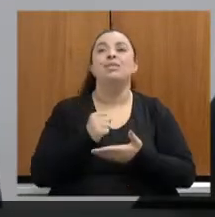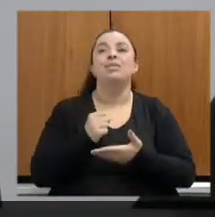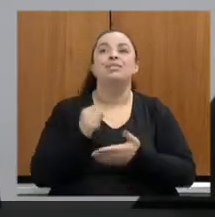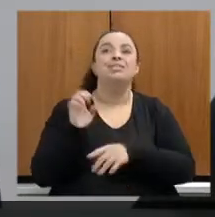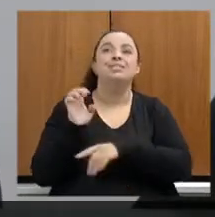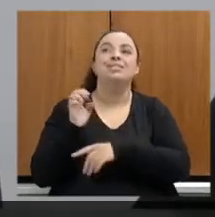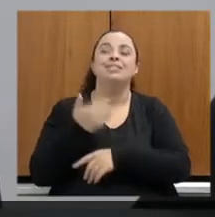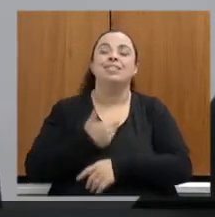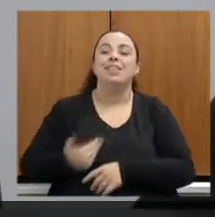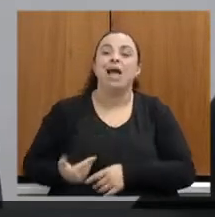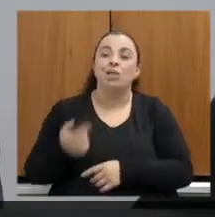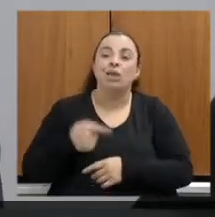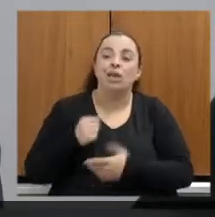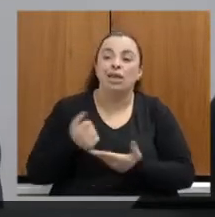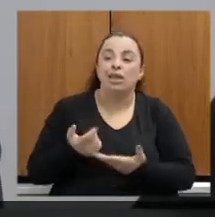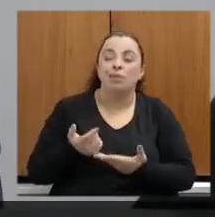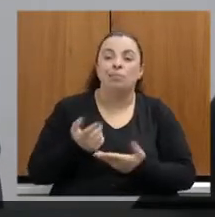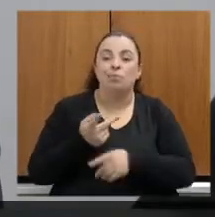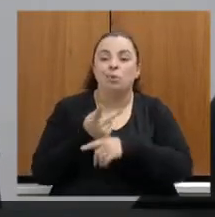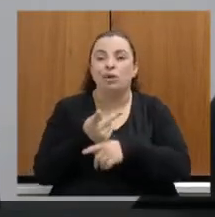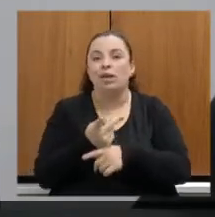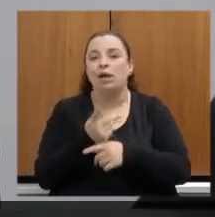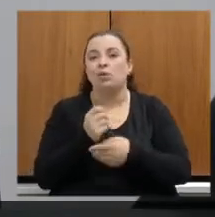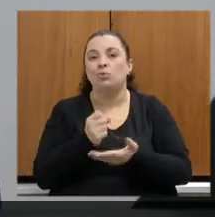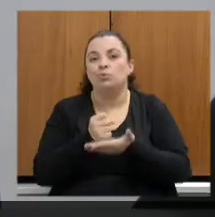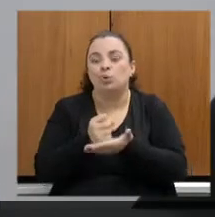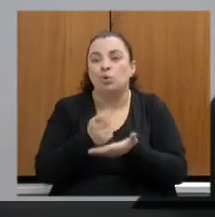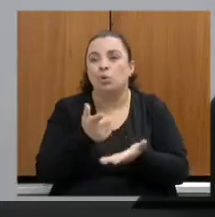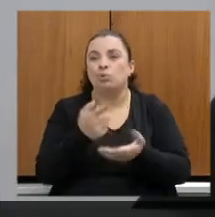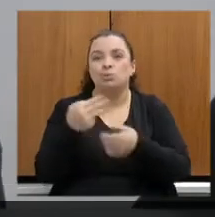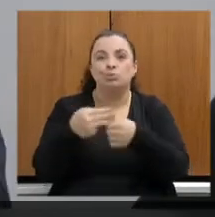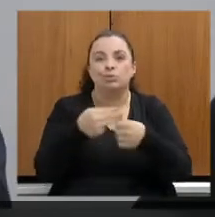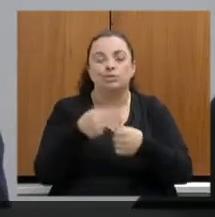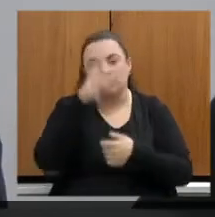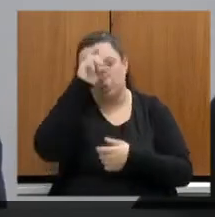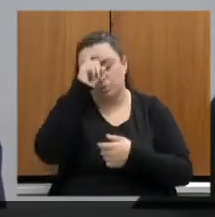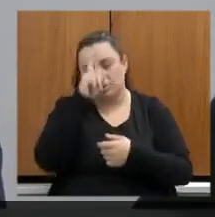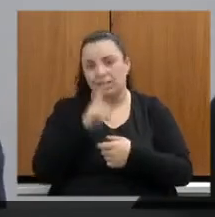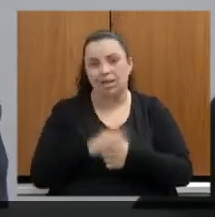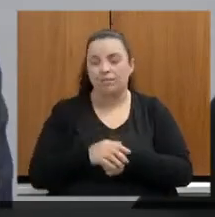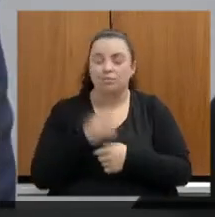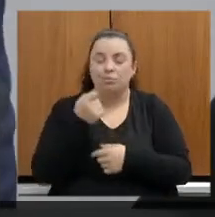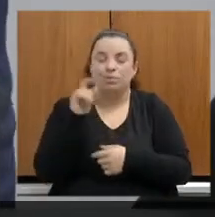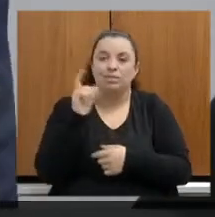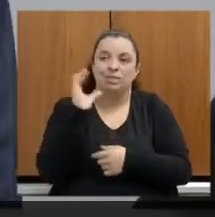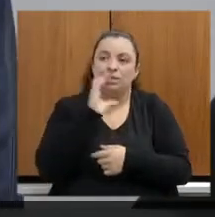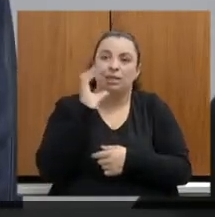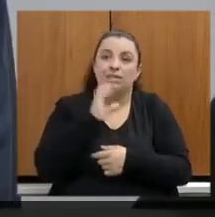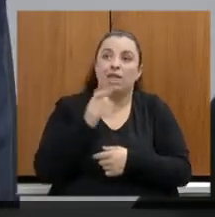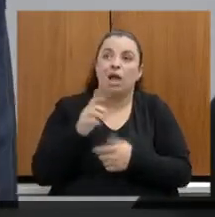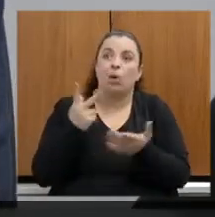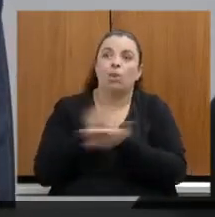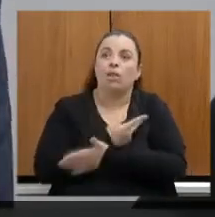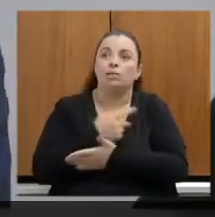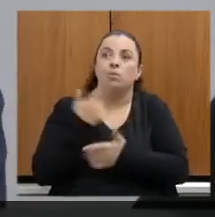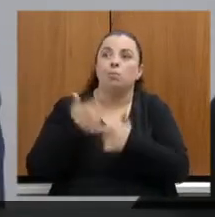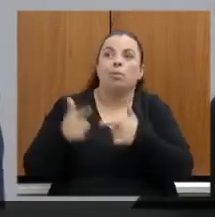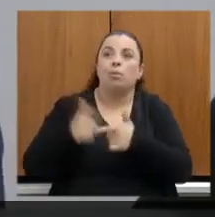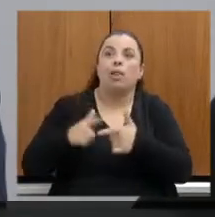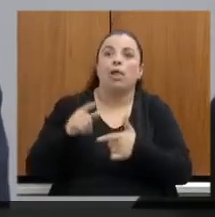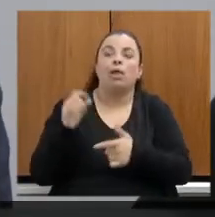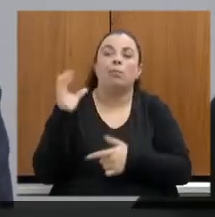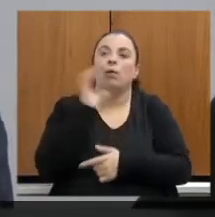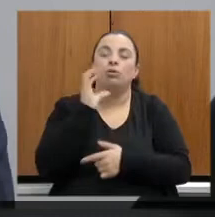hospitais eu gostaria muito também depois de conversar com o senhor sobre esse programa